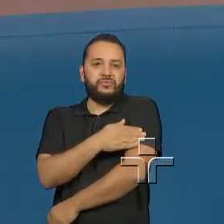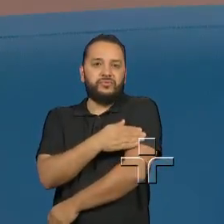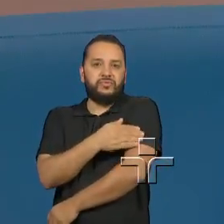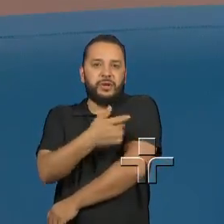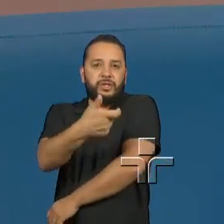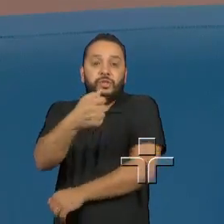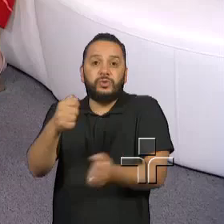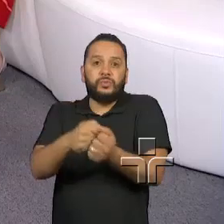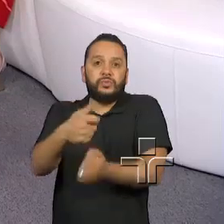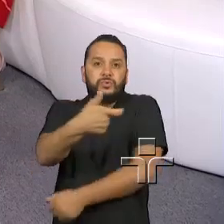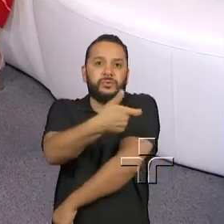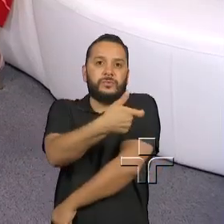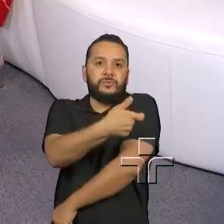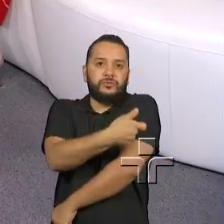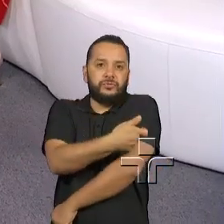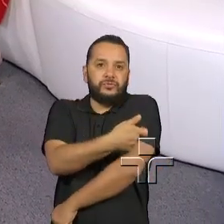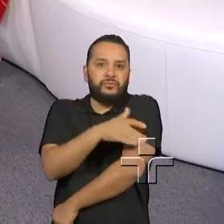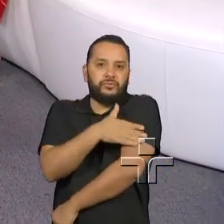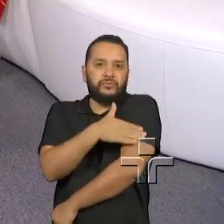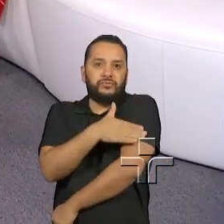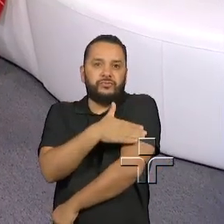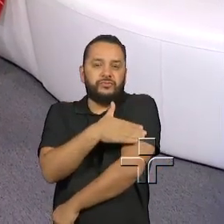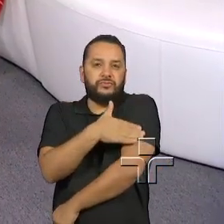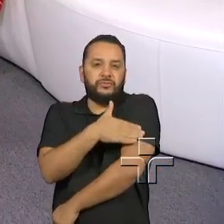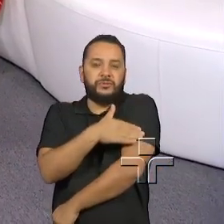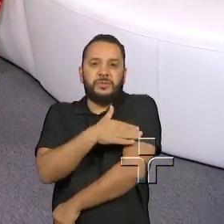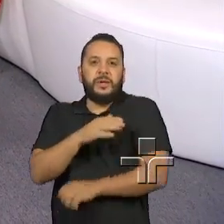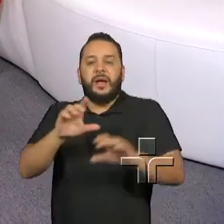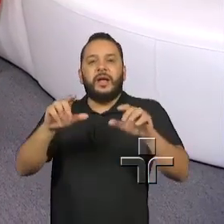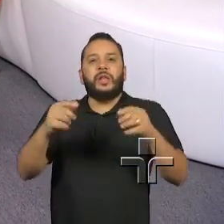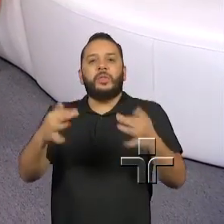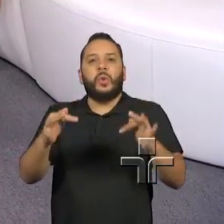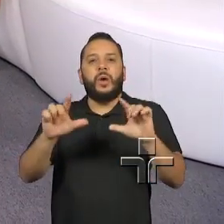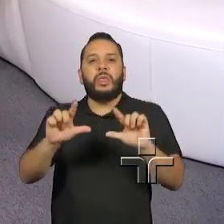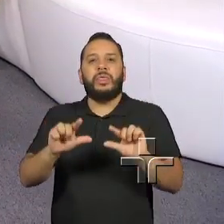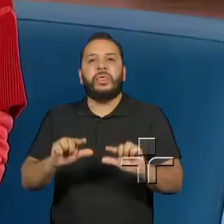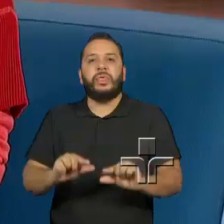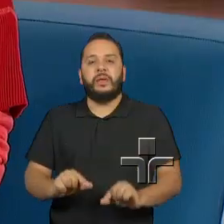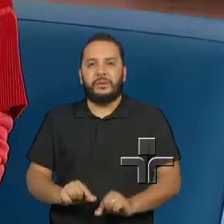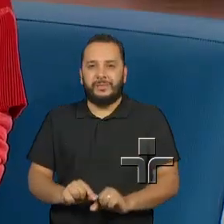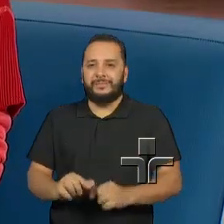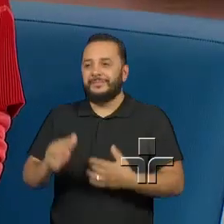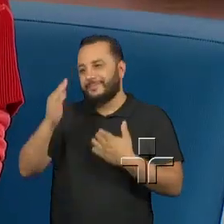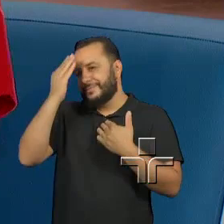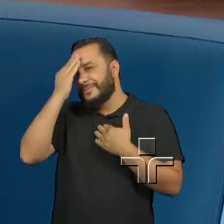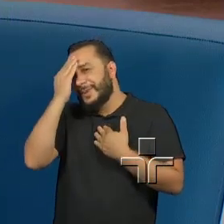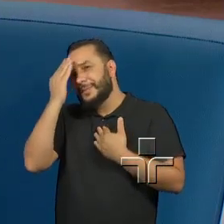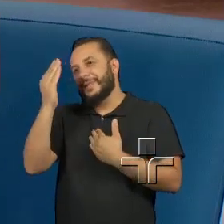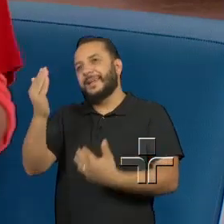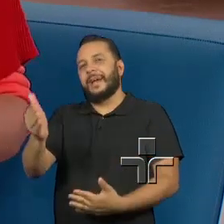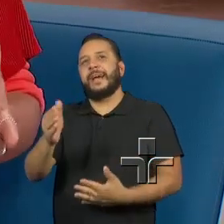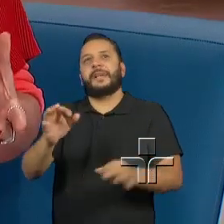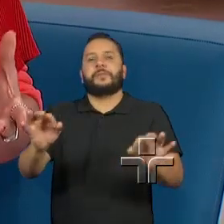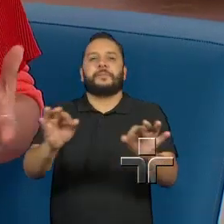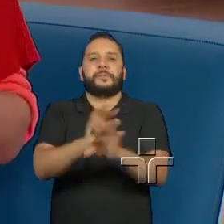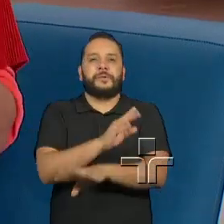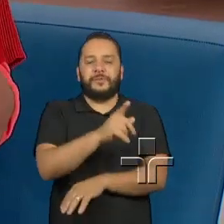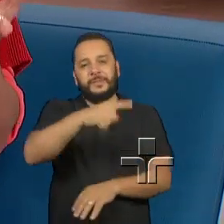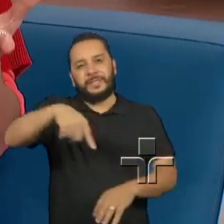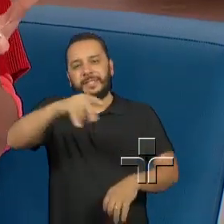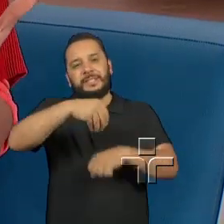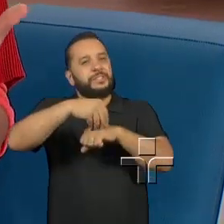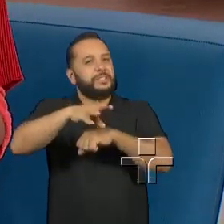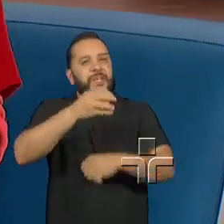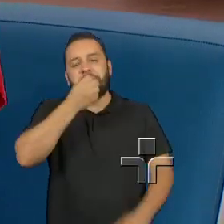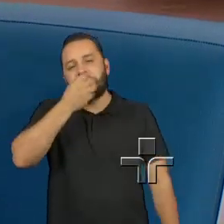umas técnicas aí, técnicas. Né? Ah, esse eu não conheço. Gente, muito obrigada. O programa terminou. Vocês deram ótimas dicas para